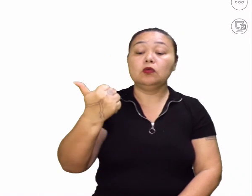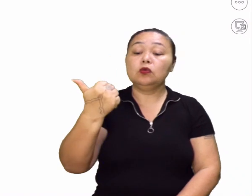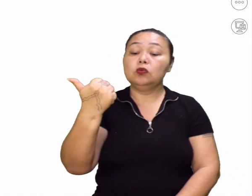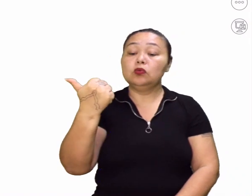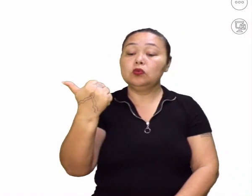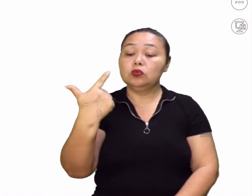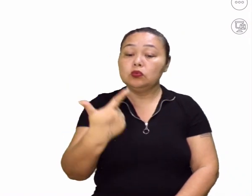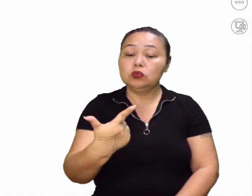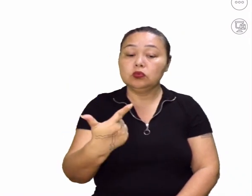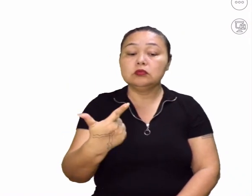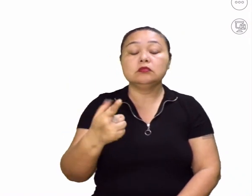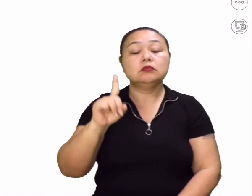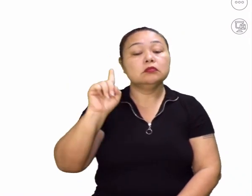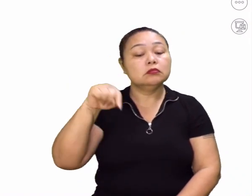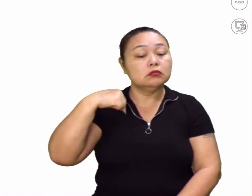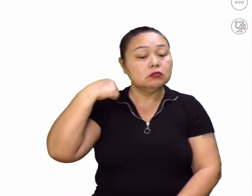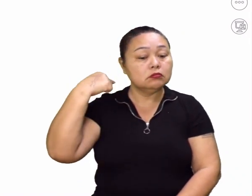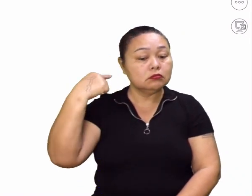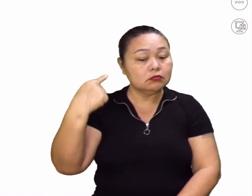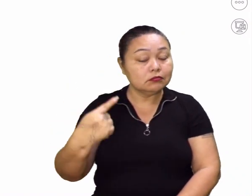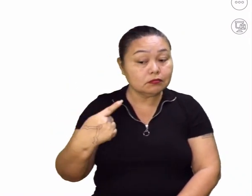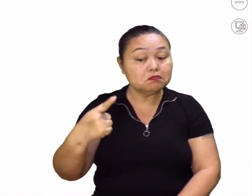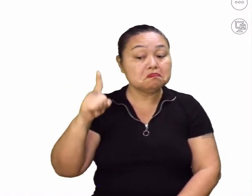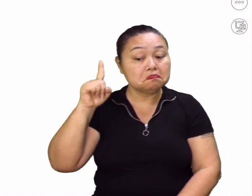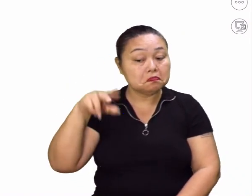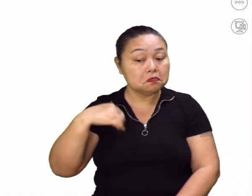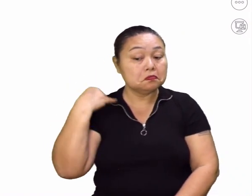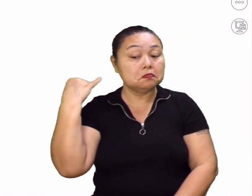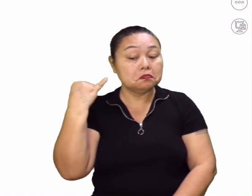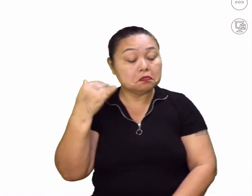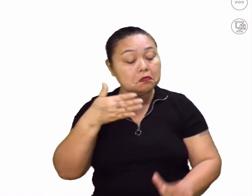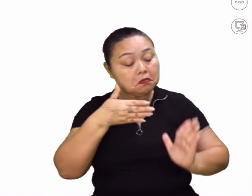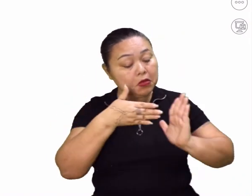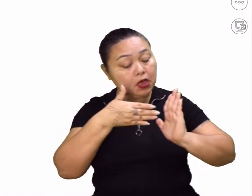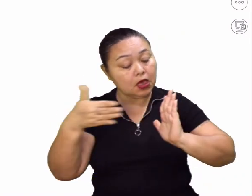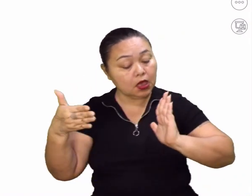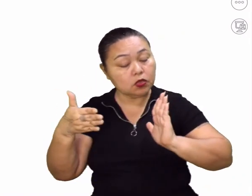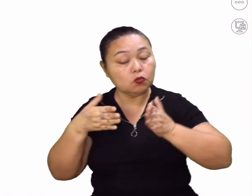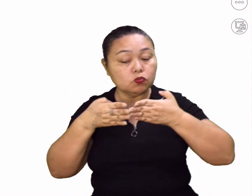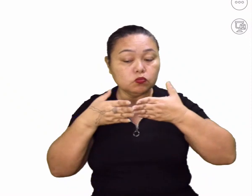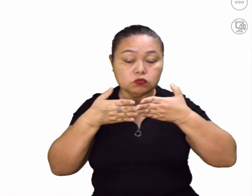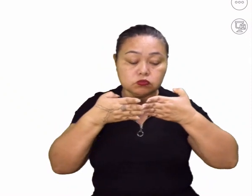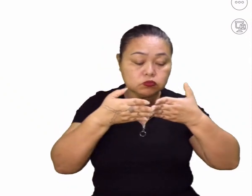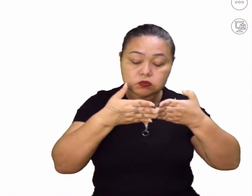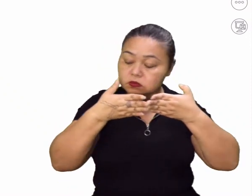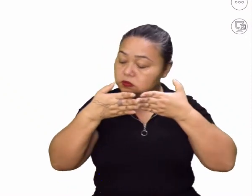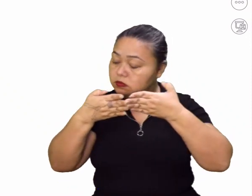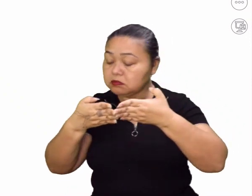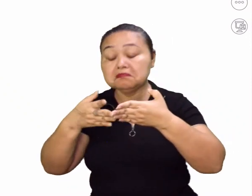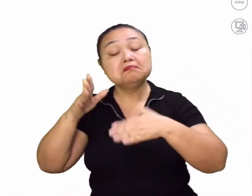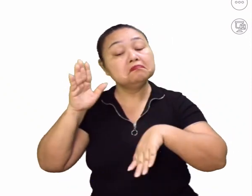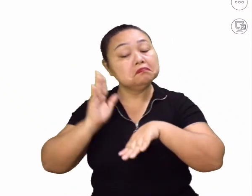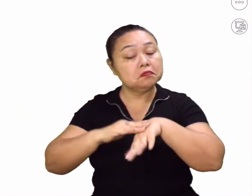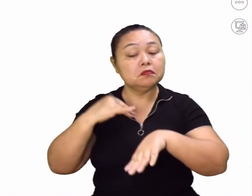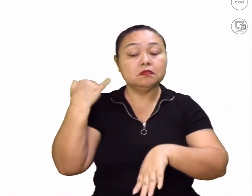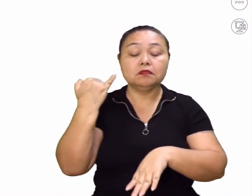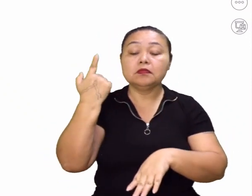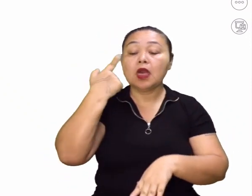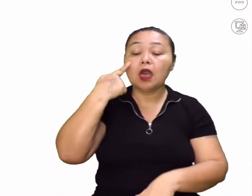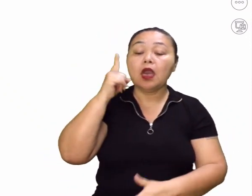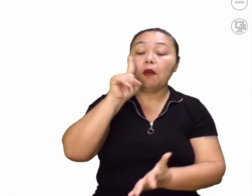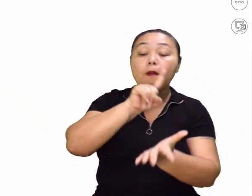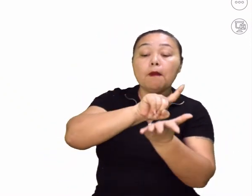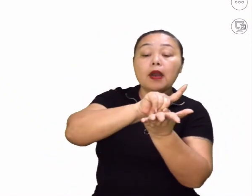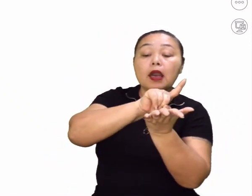grande importância durante as grandes navegações. A bússola, né, ela consiste numa agulha imantada,